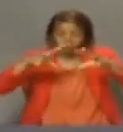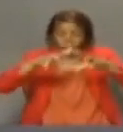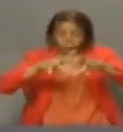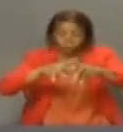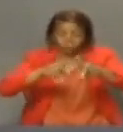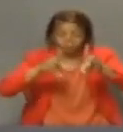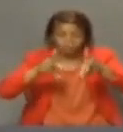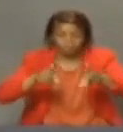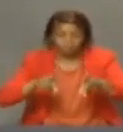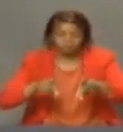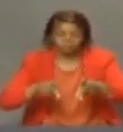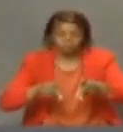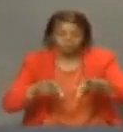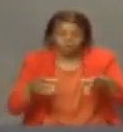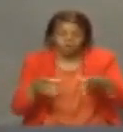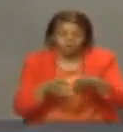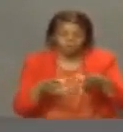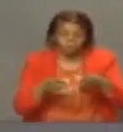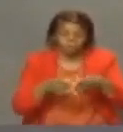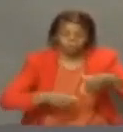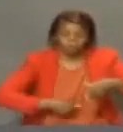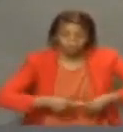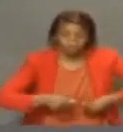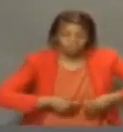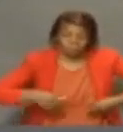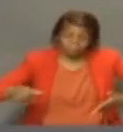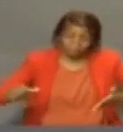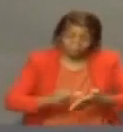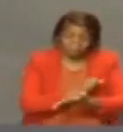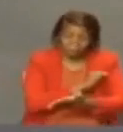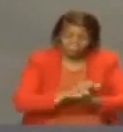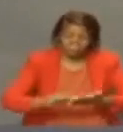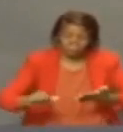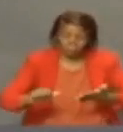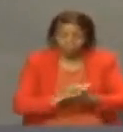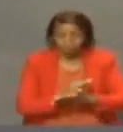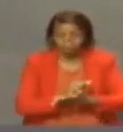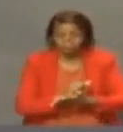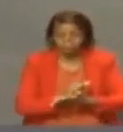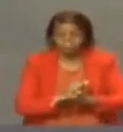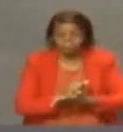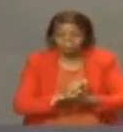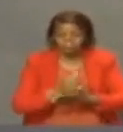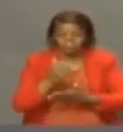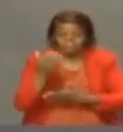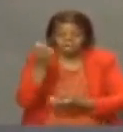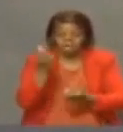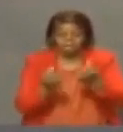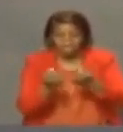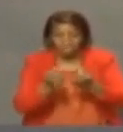pública destruíram bens públicos e privados de pacatos cidadãos